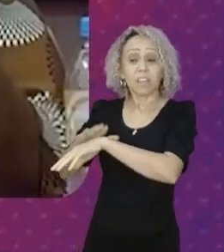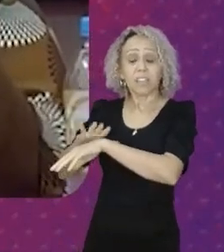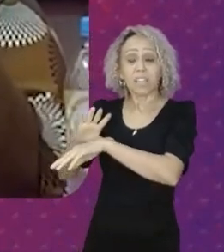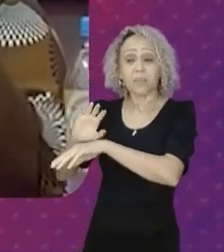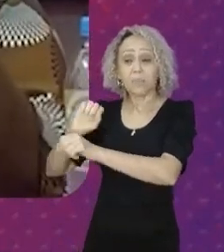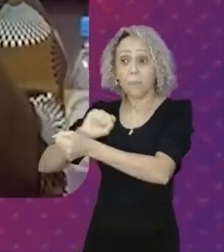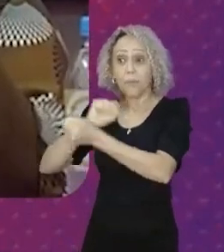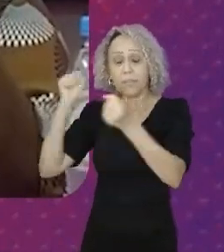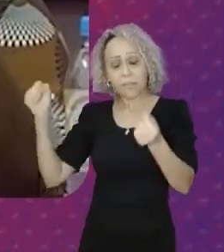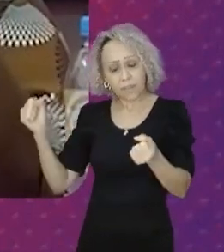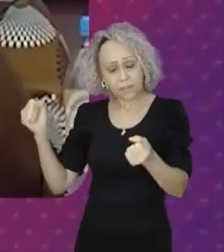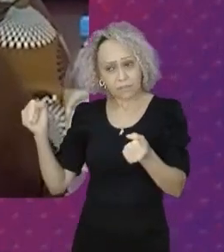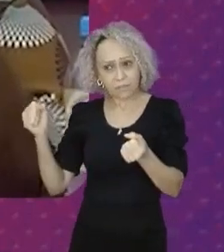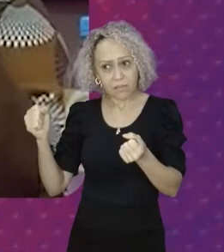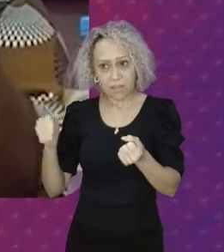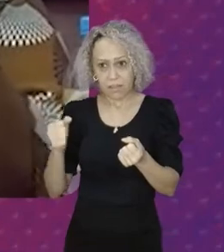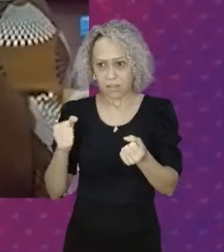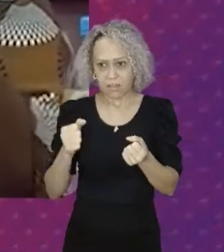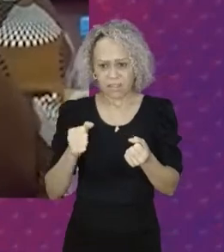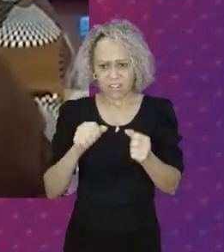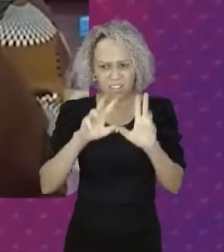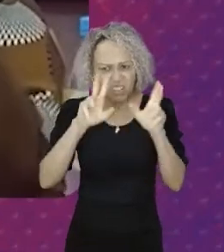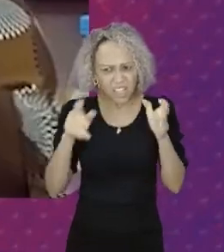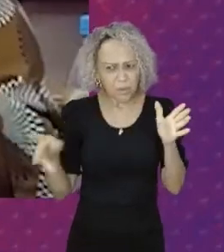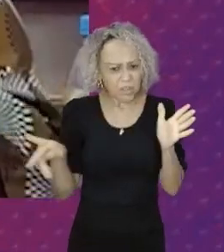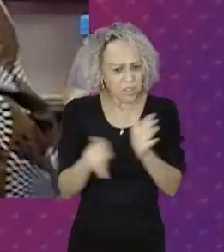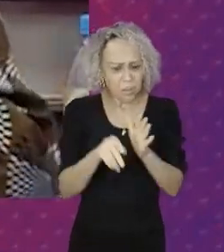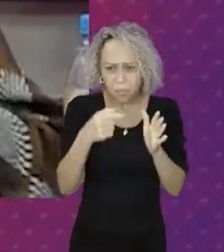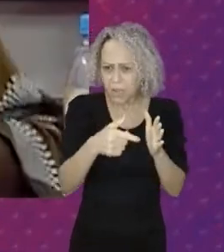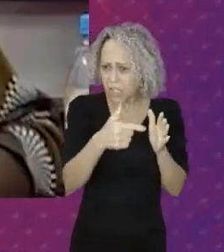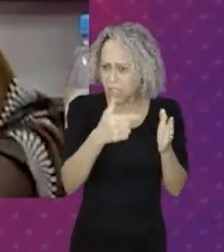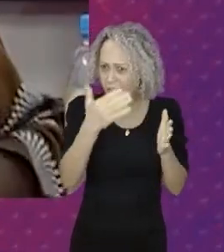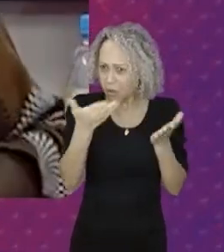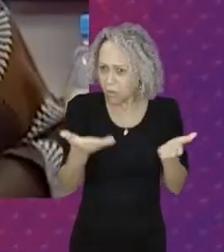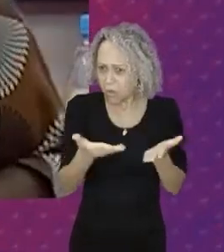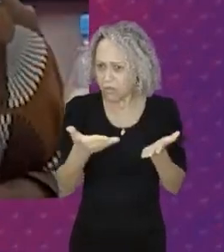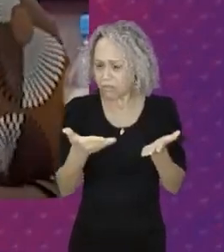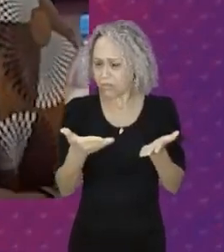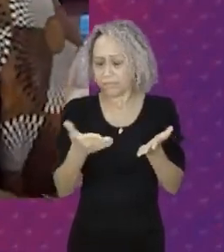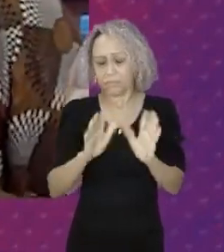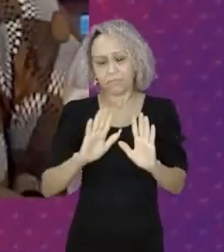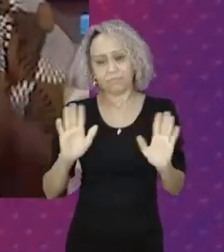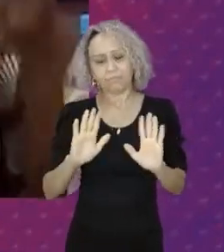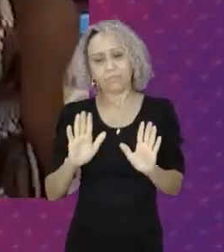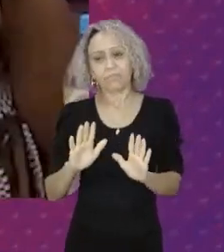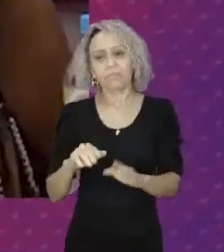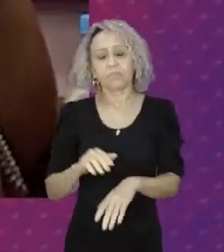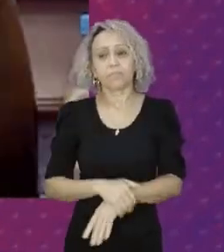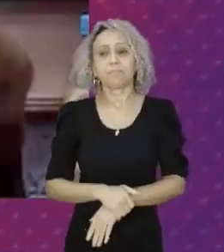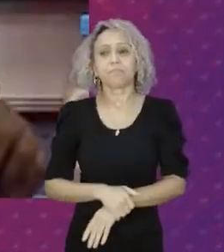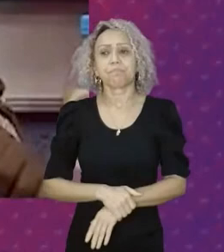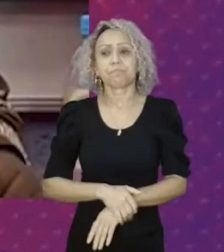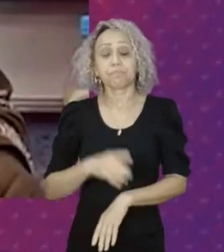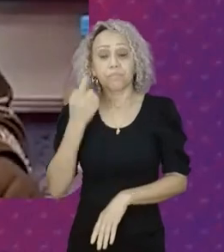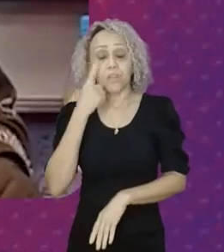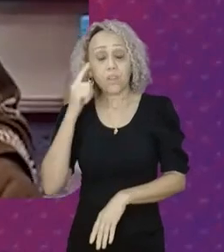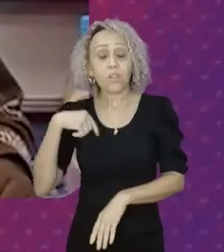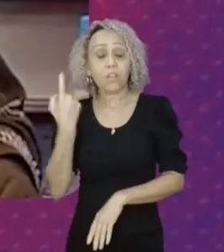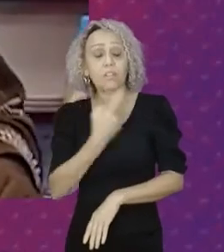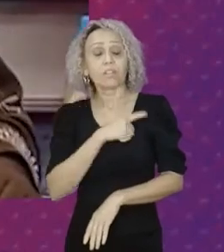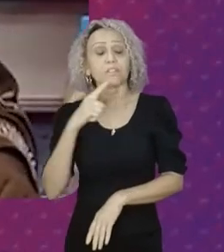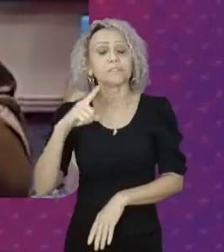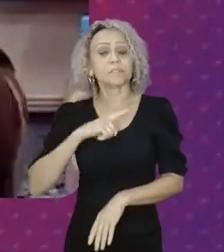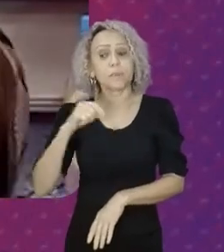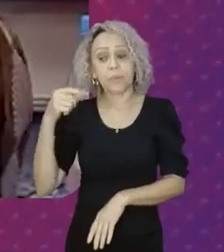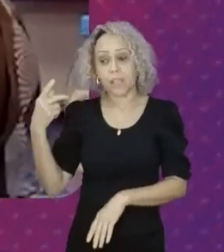para vocês aí é uma das maiores organizações negras. Quem pode passar? Né? Que nós já tivemos no